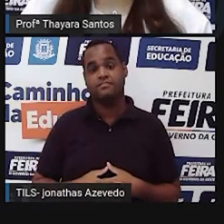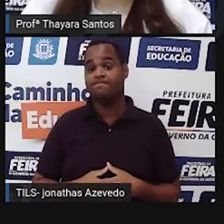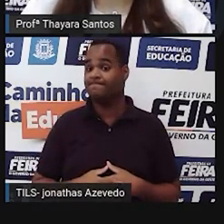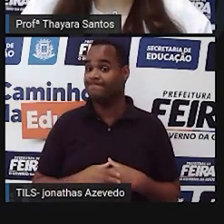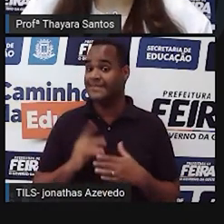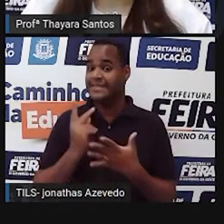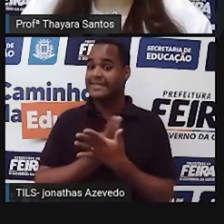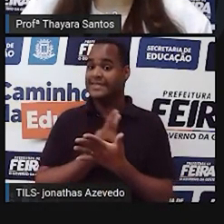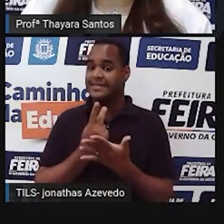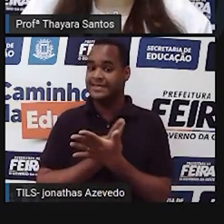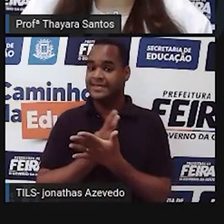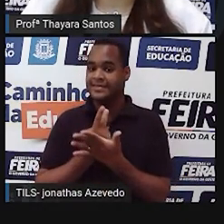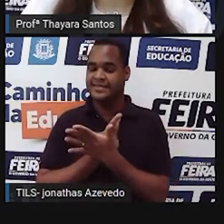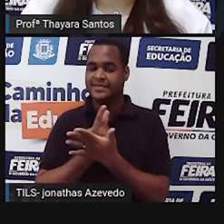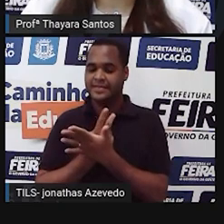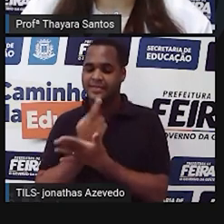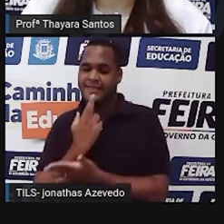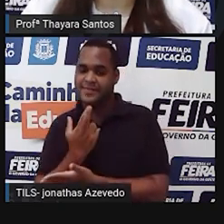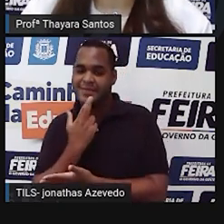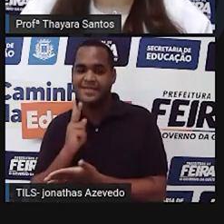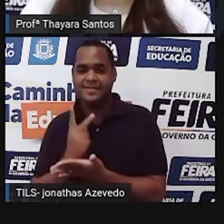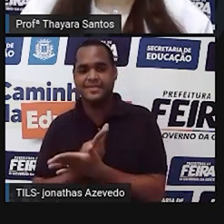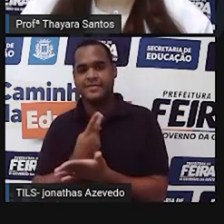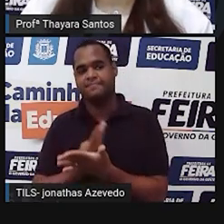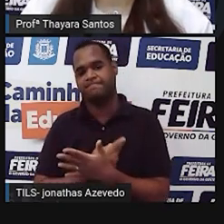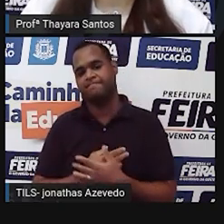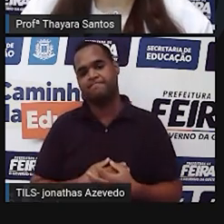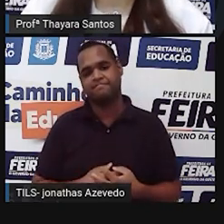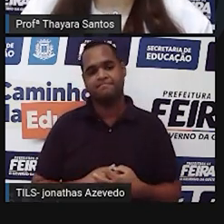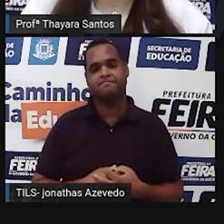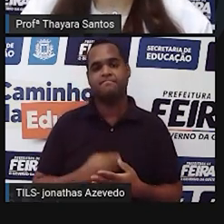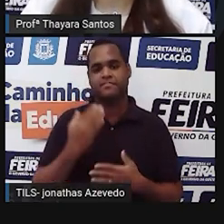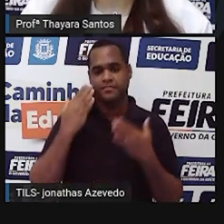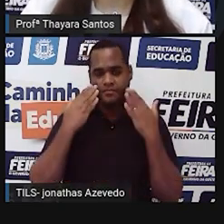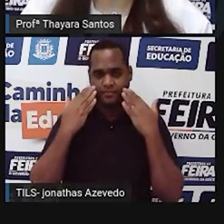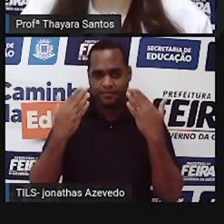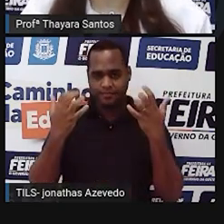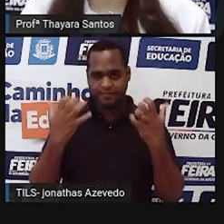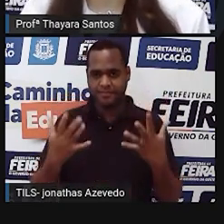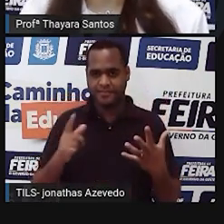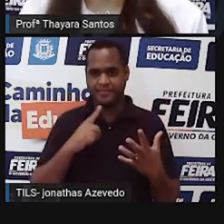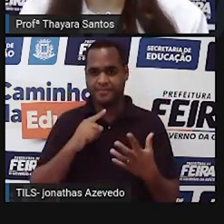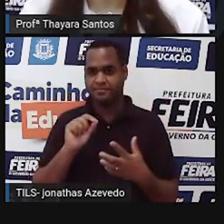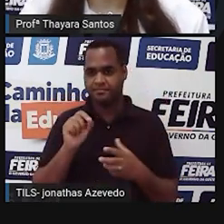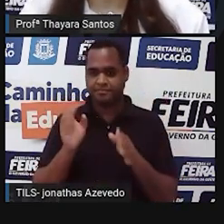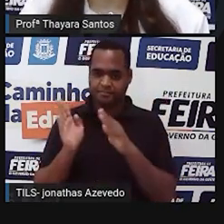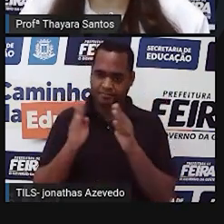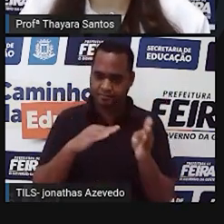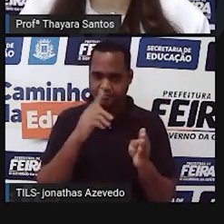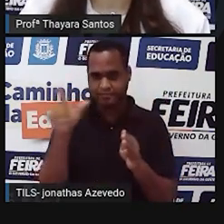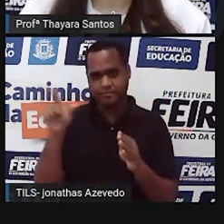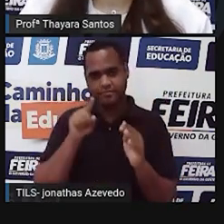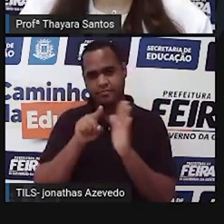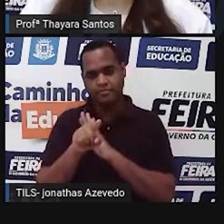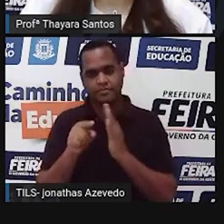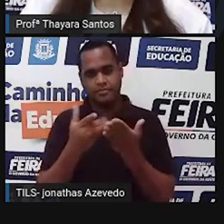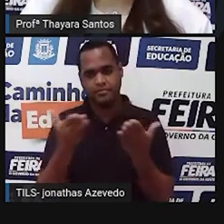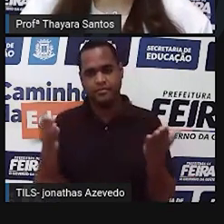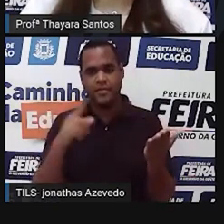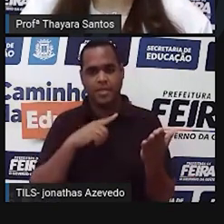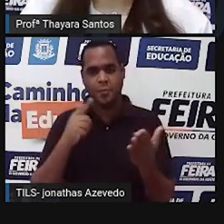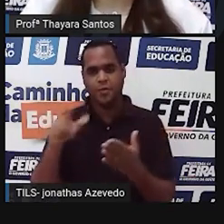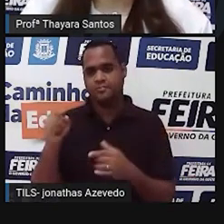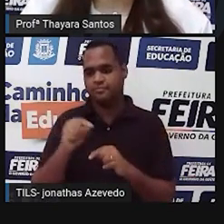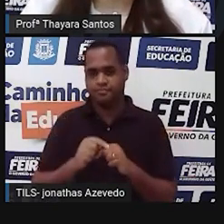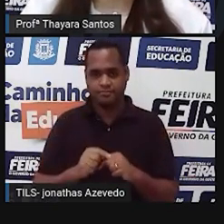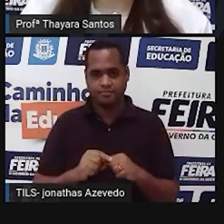Tá errada a minha pergunta, minha resposta. Aí ele vai mostrar a resposta certa e vai passar para a próxima questão. Então, só para